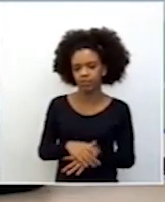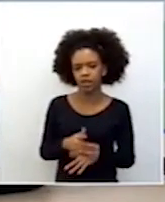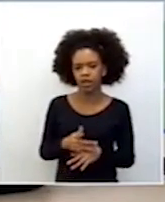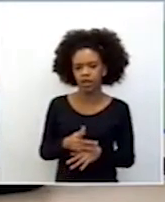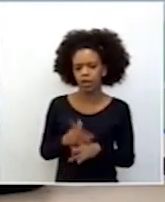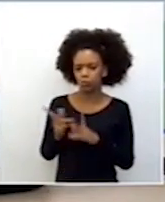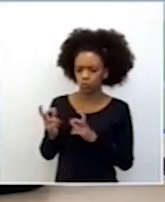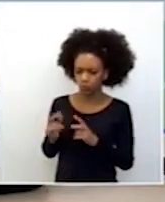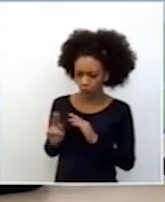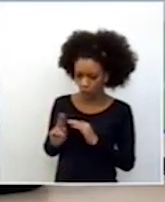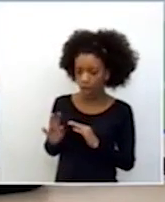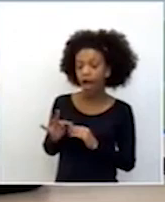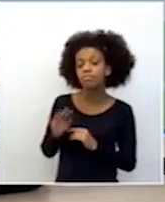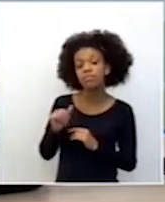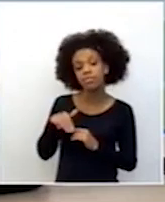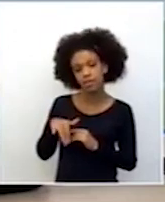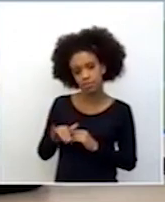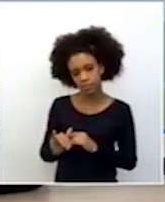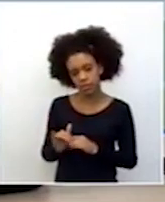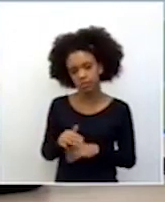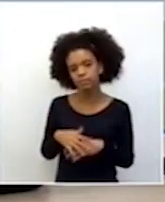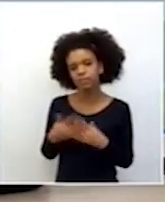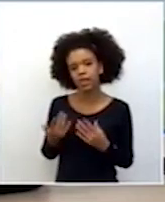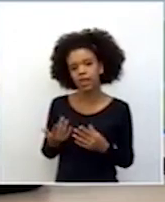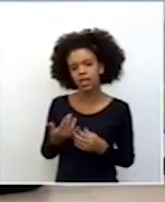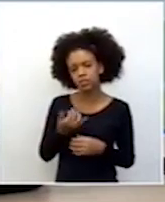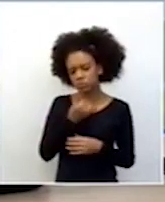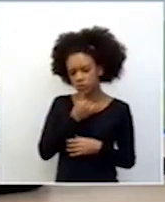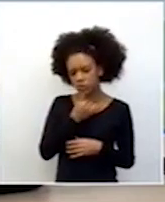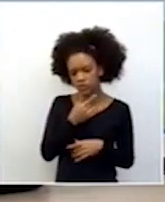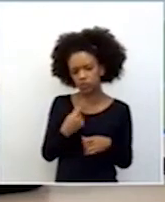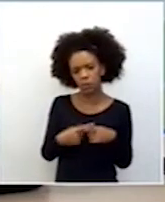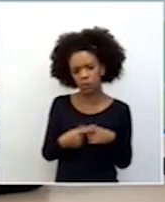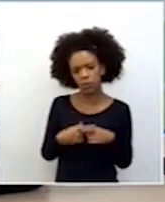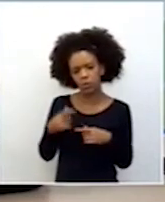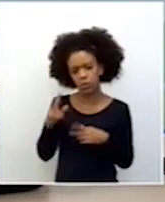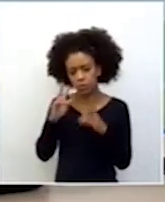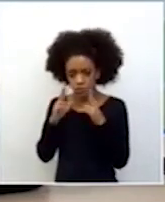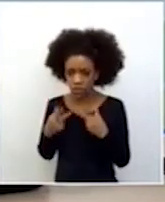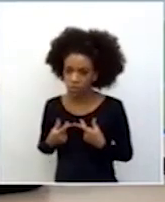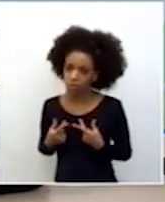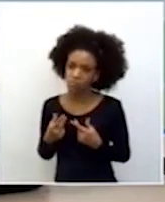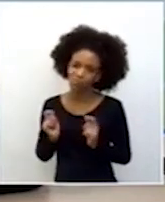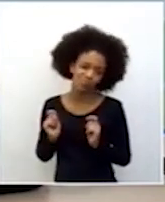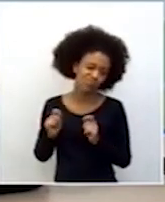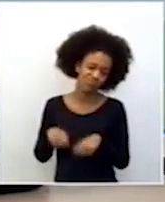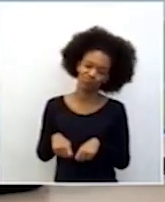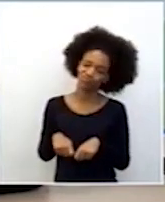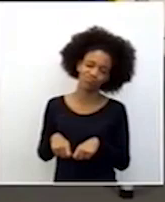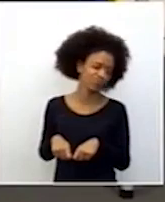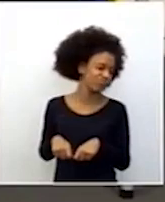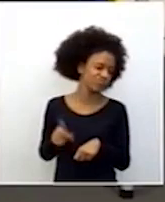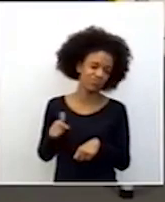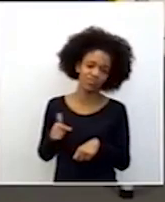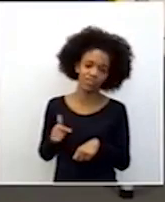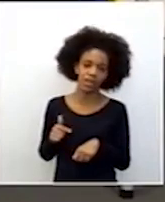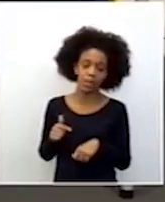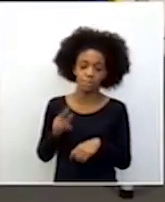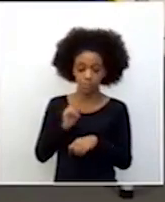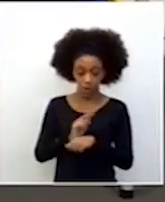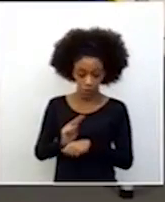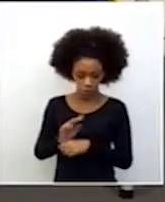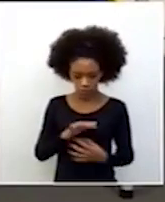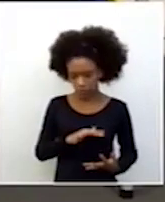aqui, mas a Tami. A Tami diz que ele está triste porque o ser humano não é capaz de cuidar corretamente do planeta. Nossa, várias